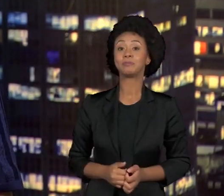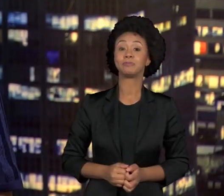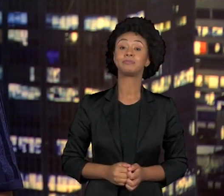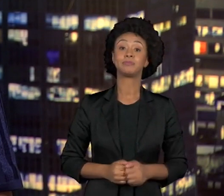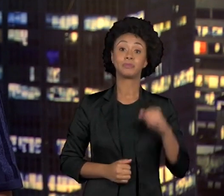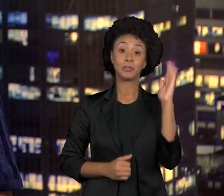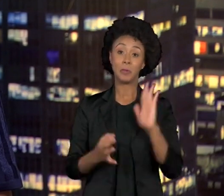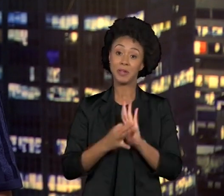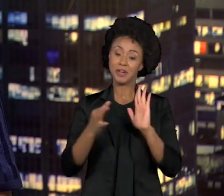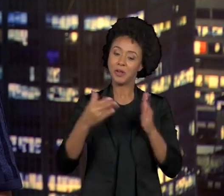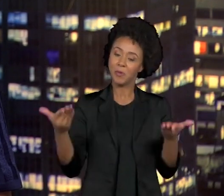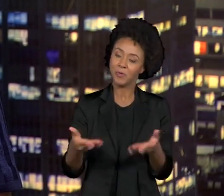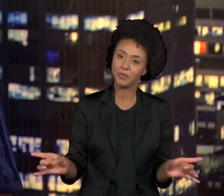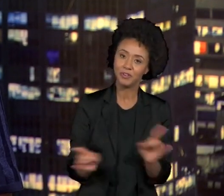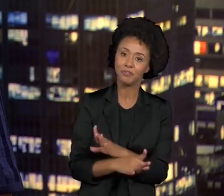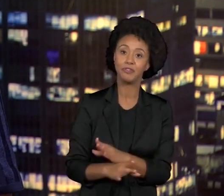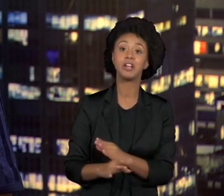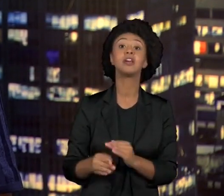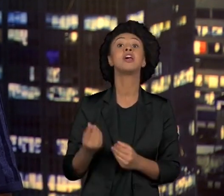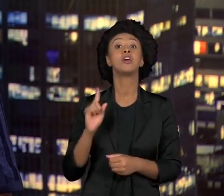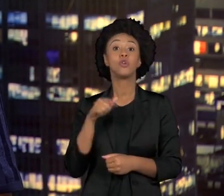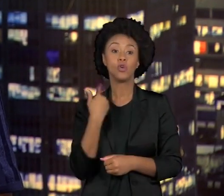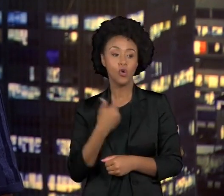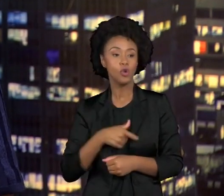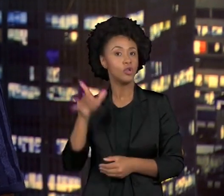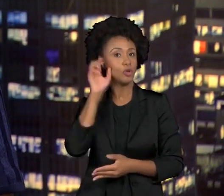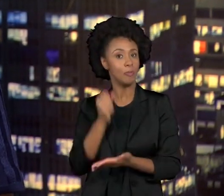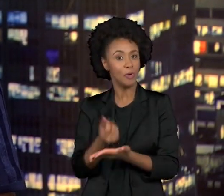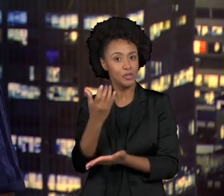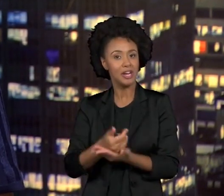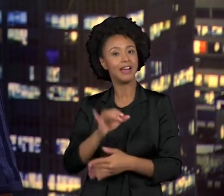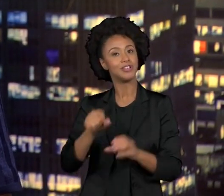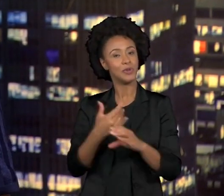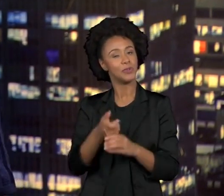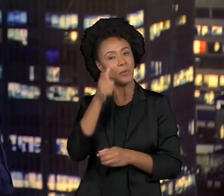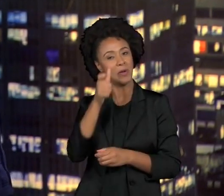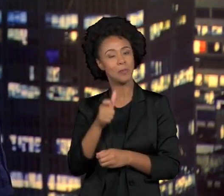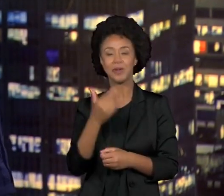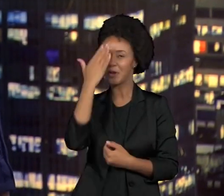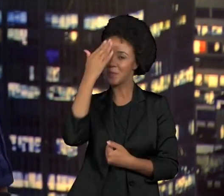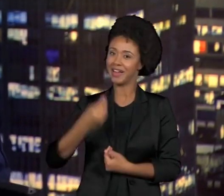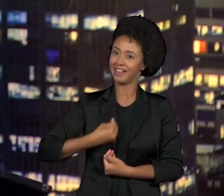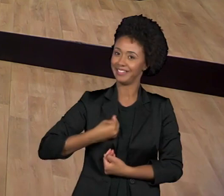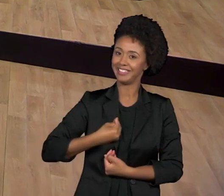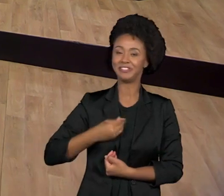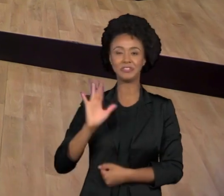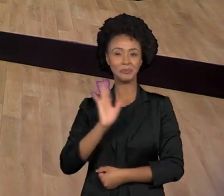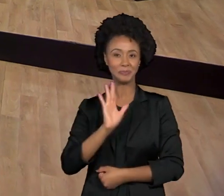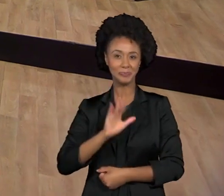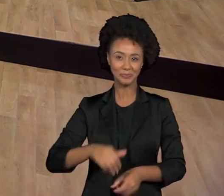Opinião fica por aqui. Acompanhe nosso podcast, nosso canal no YouTube. Obrigada pela sua companhia. Até mais.